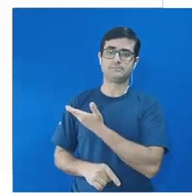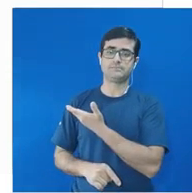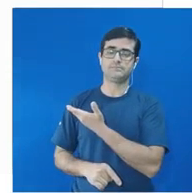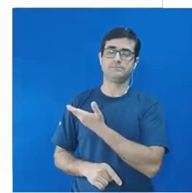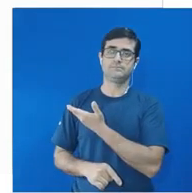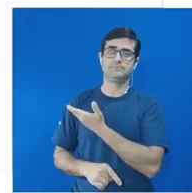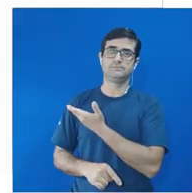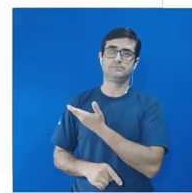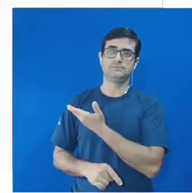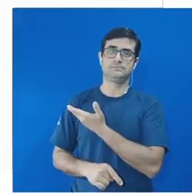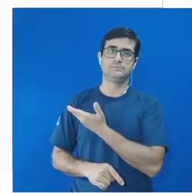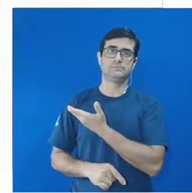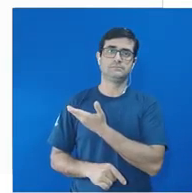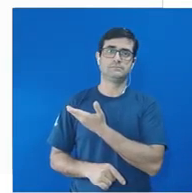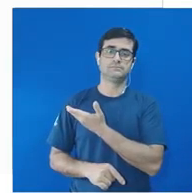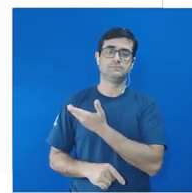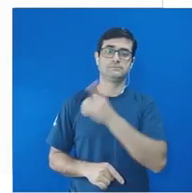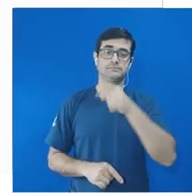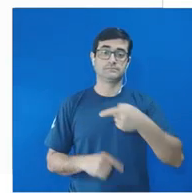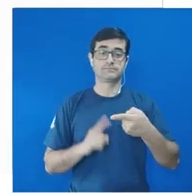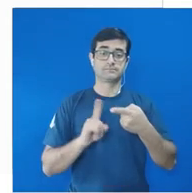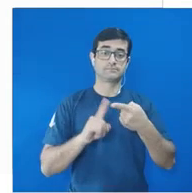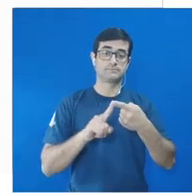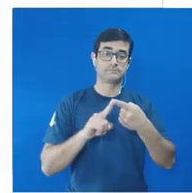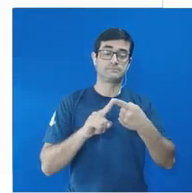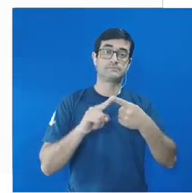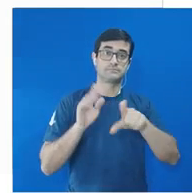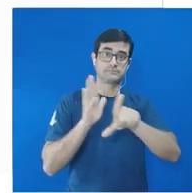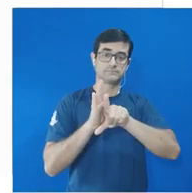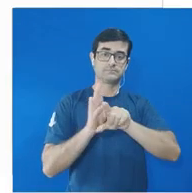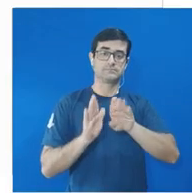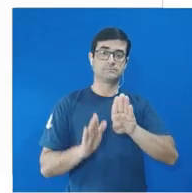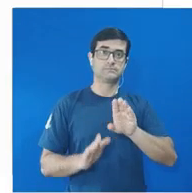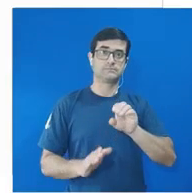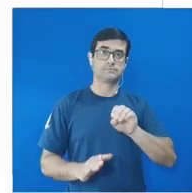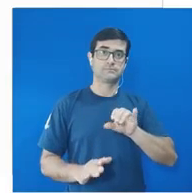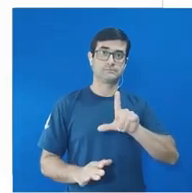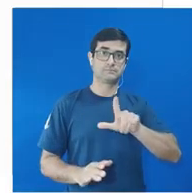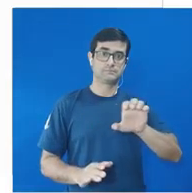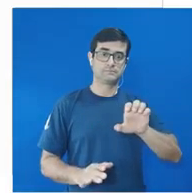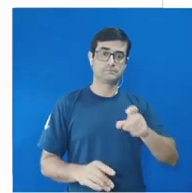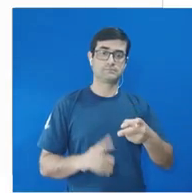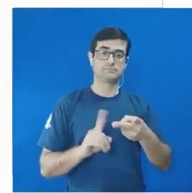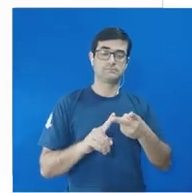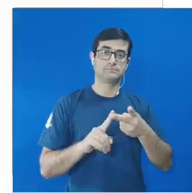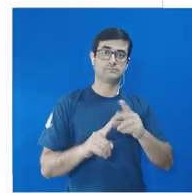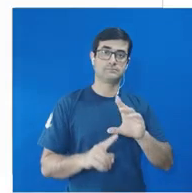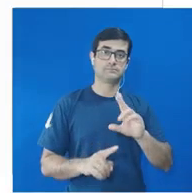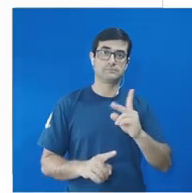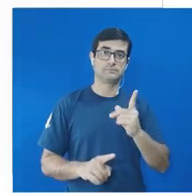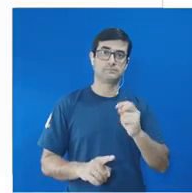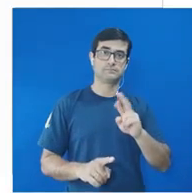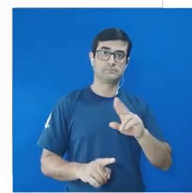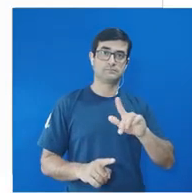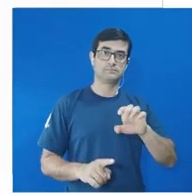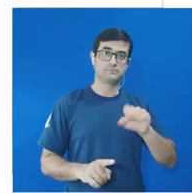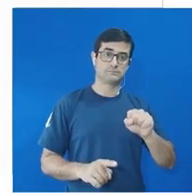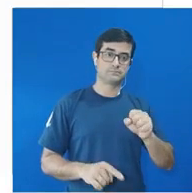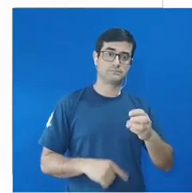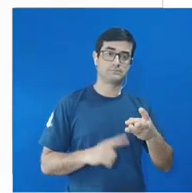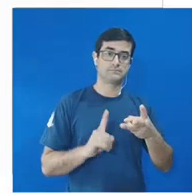A lei de Boyle, a lei de Charles e o princípio de Avogadro. E qual é essa expressão? É essa aqui,